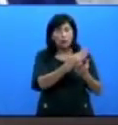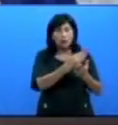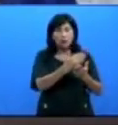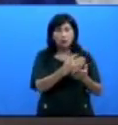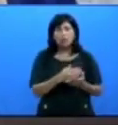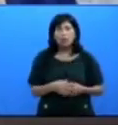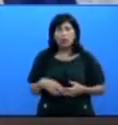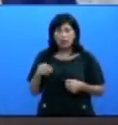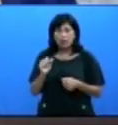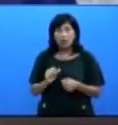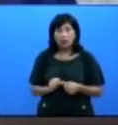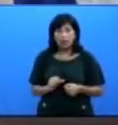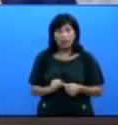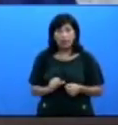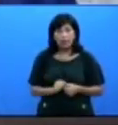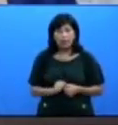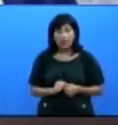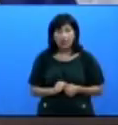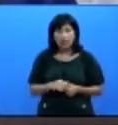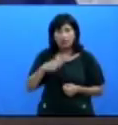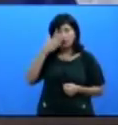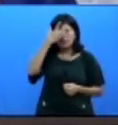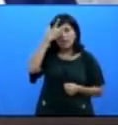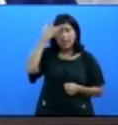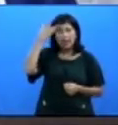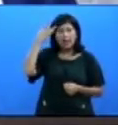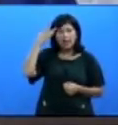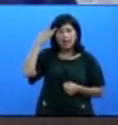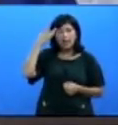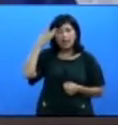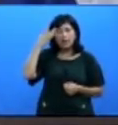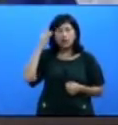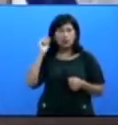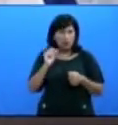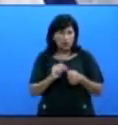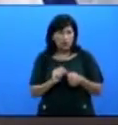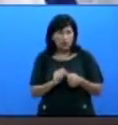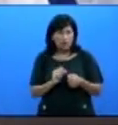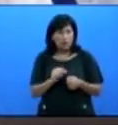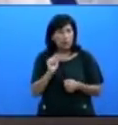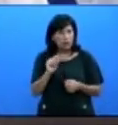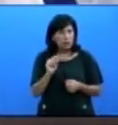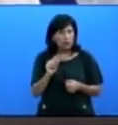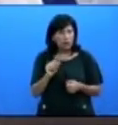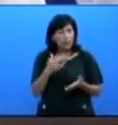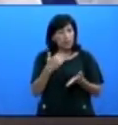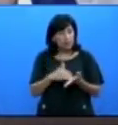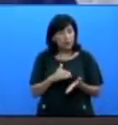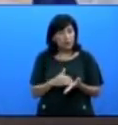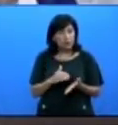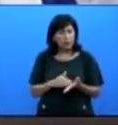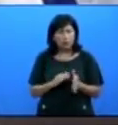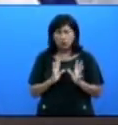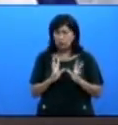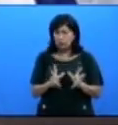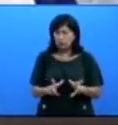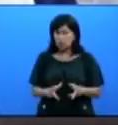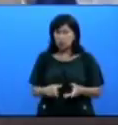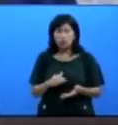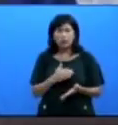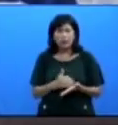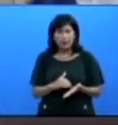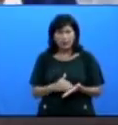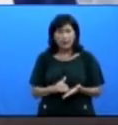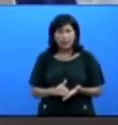execução orçamentária, as pessoas encarregadas da execução orçamentária, as secretarias afins ou as